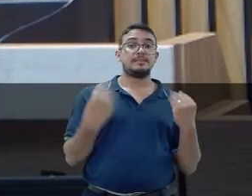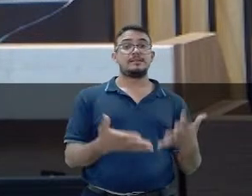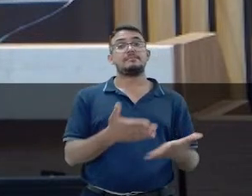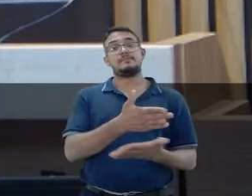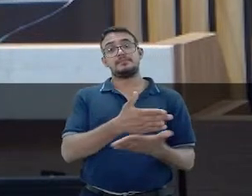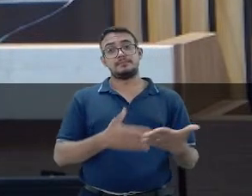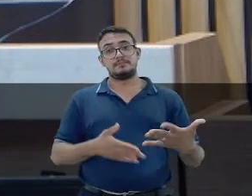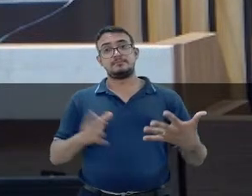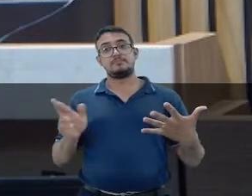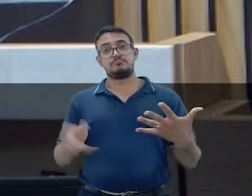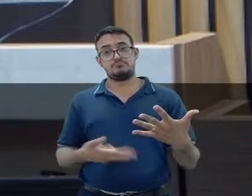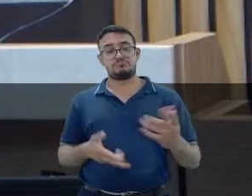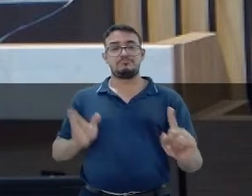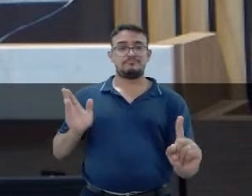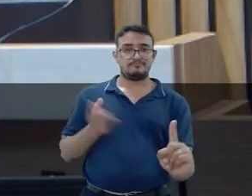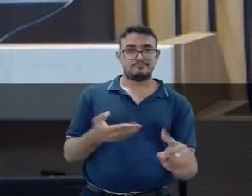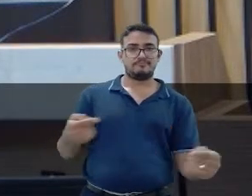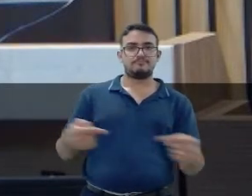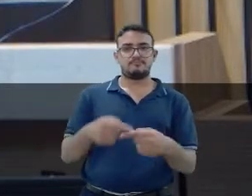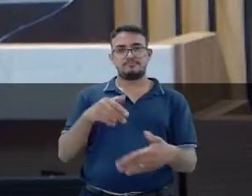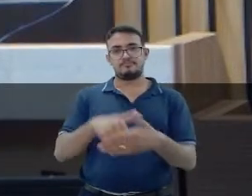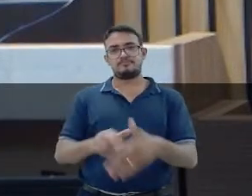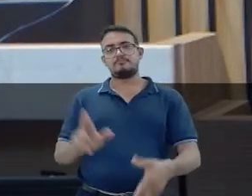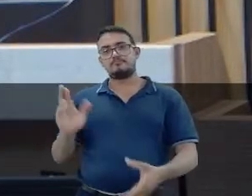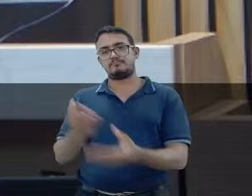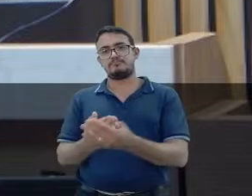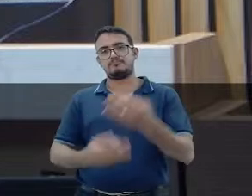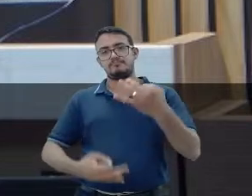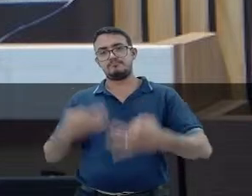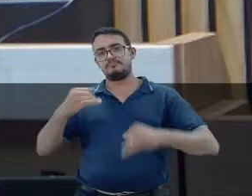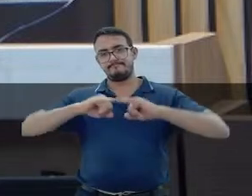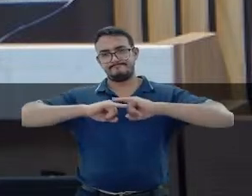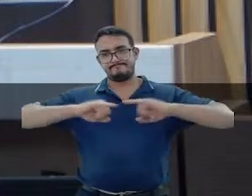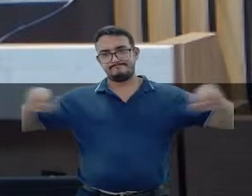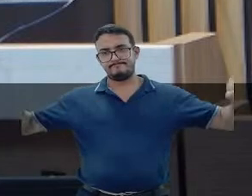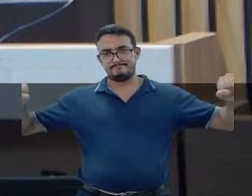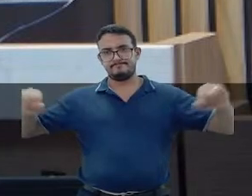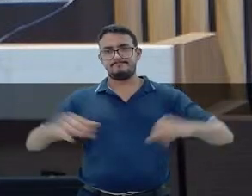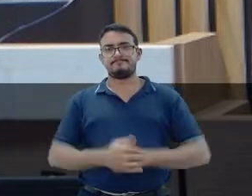da reclamada, nos termos do voto do relator, fica assim proclamado.